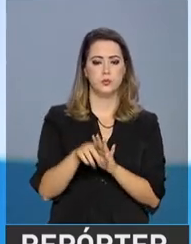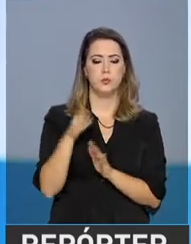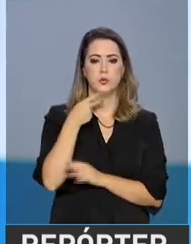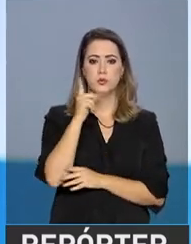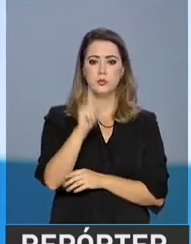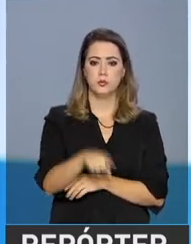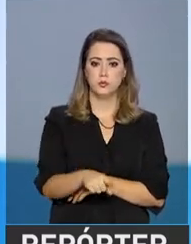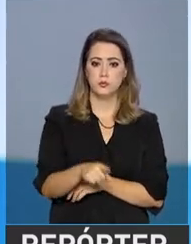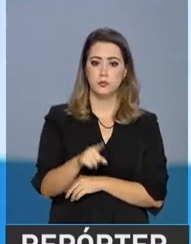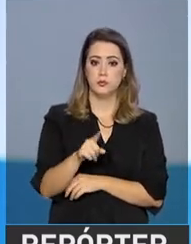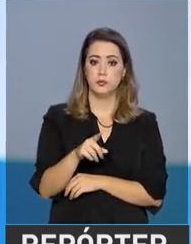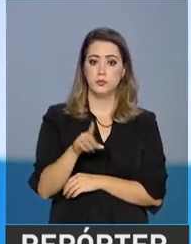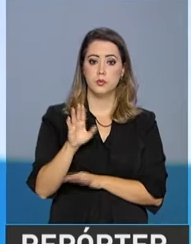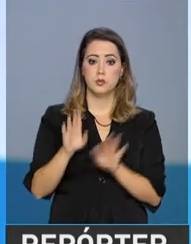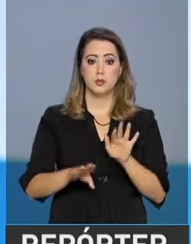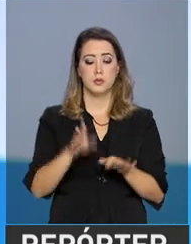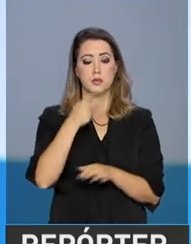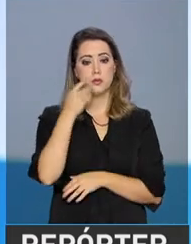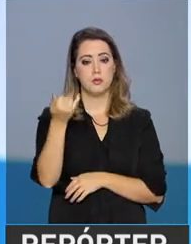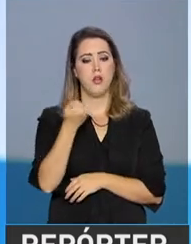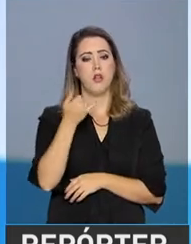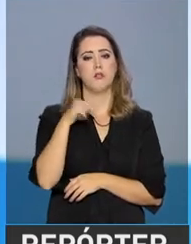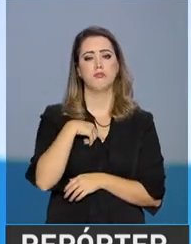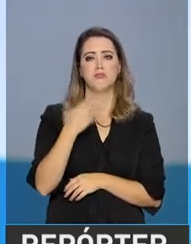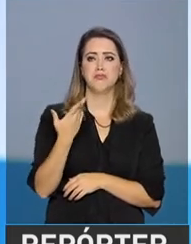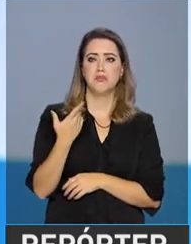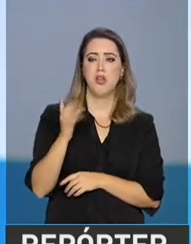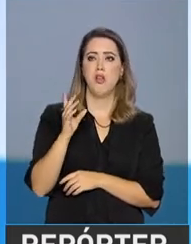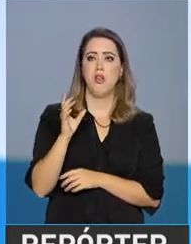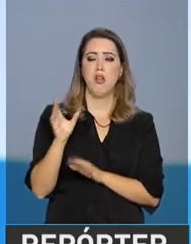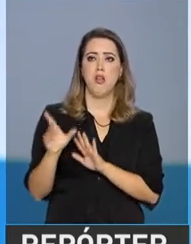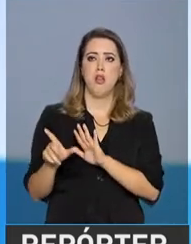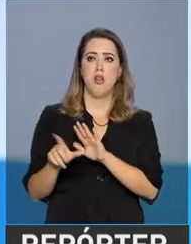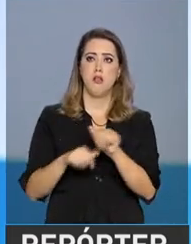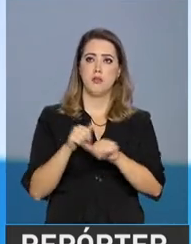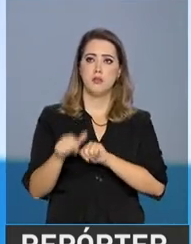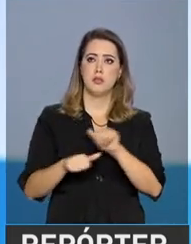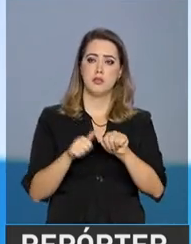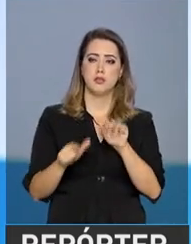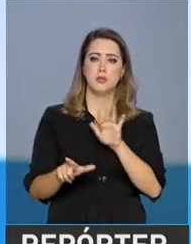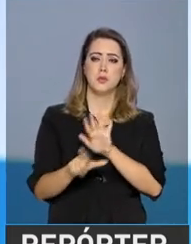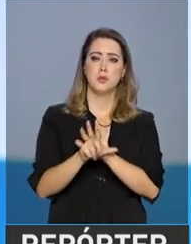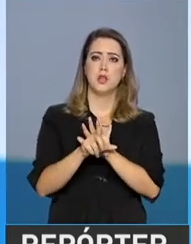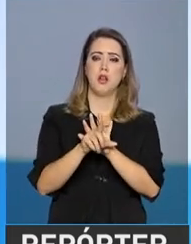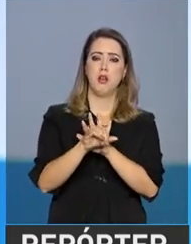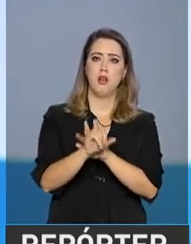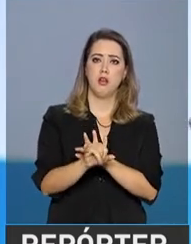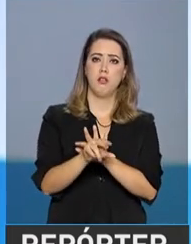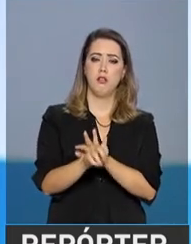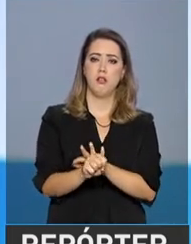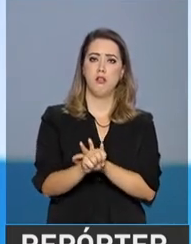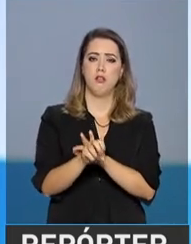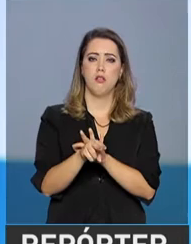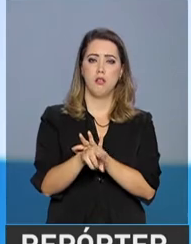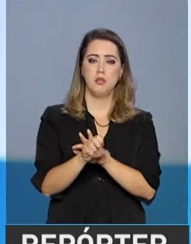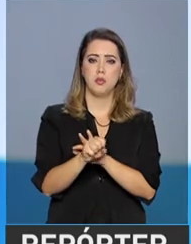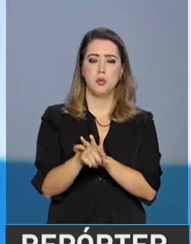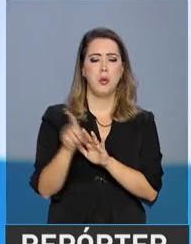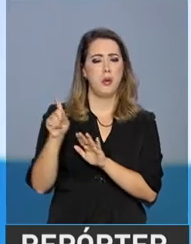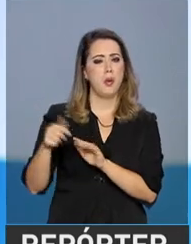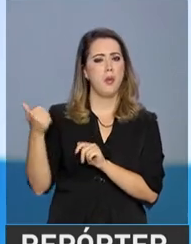é de que onde já foi a tributária a perdão nesta previdenciária vai prejudicar os